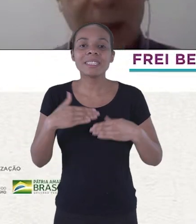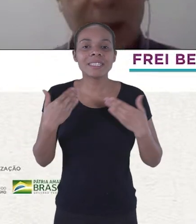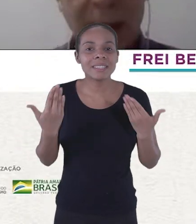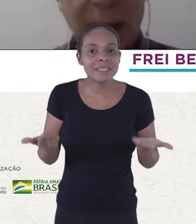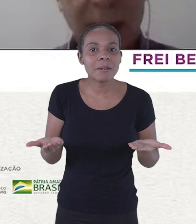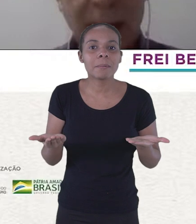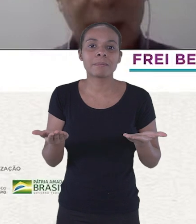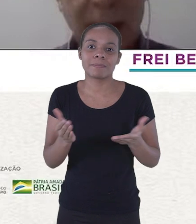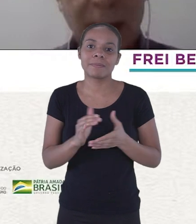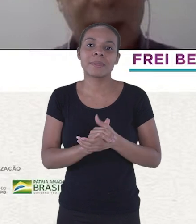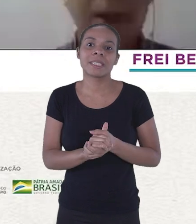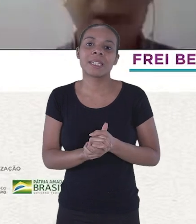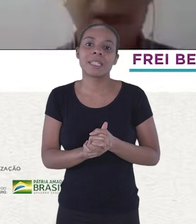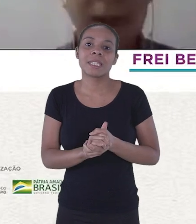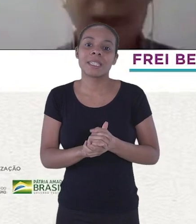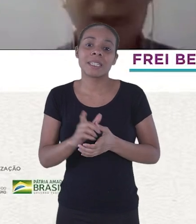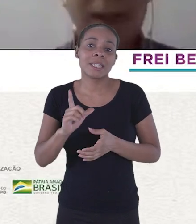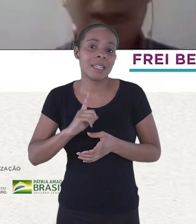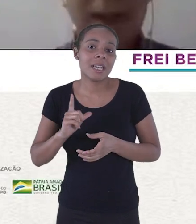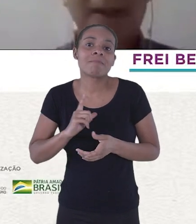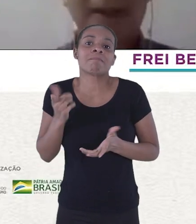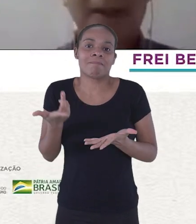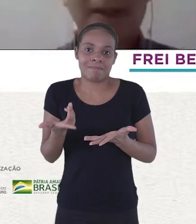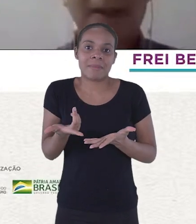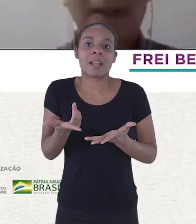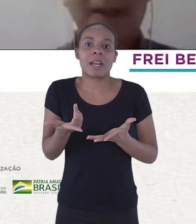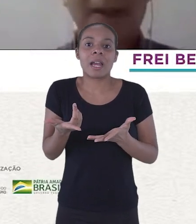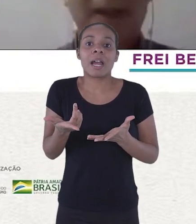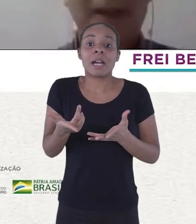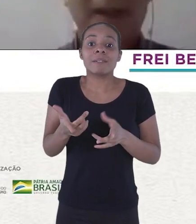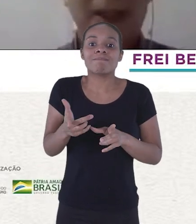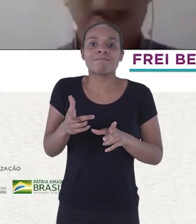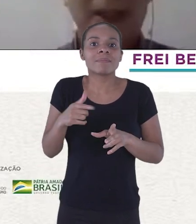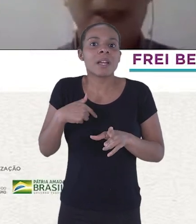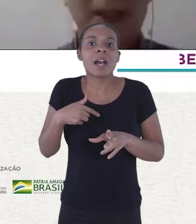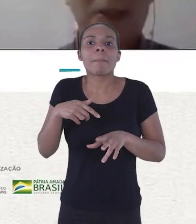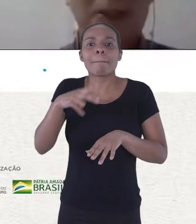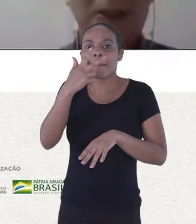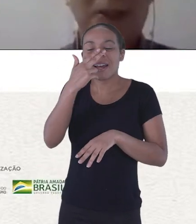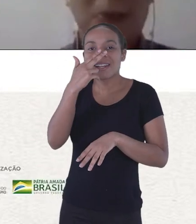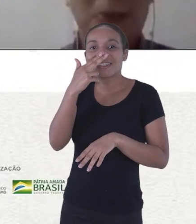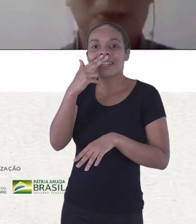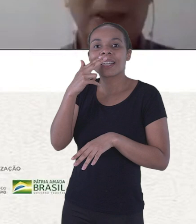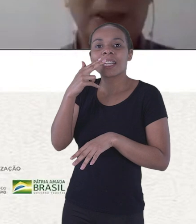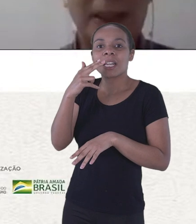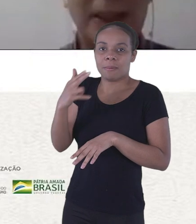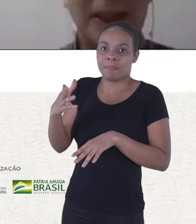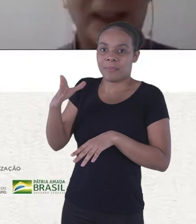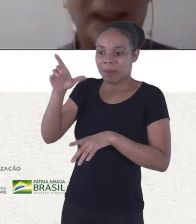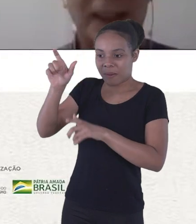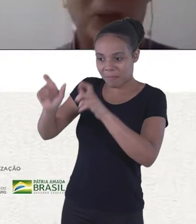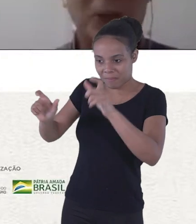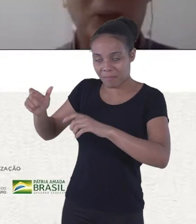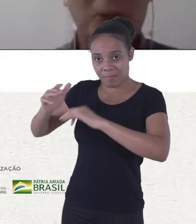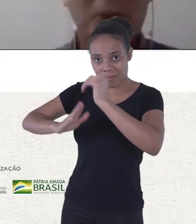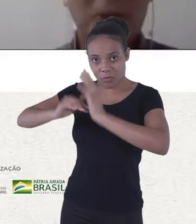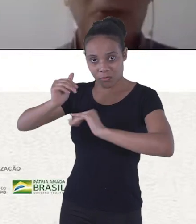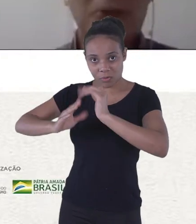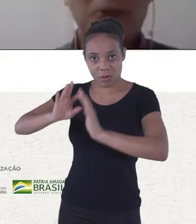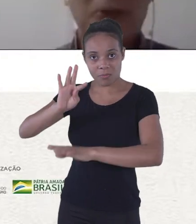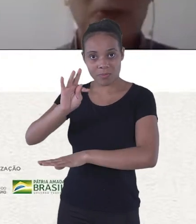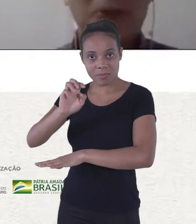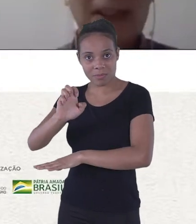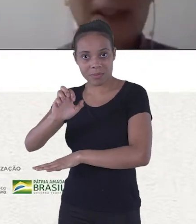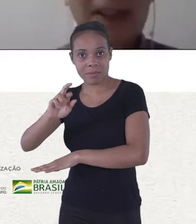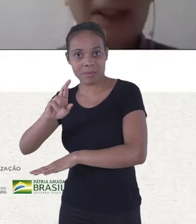aí eu tinha essas terapeutas, vai acabar se dando alta, tamanha a maneira como você